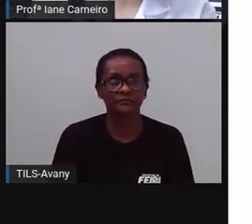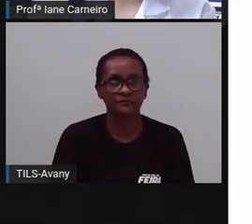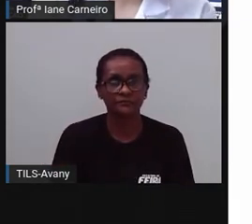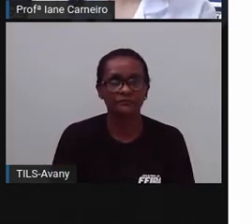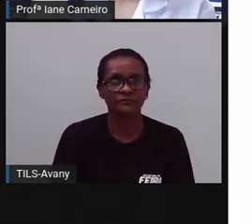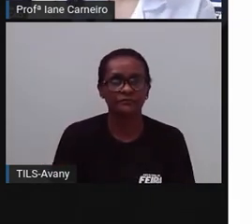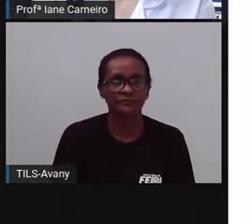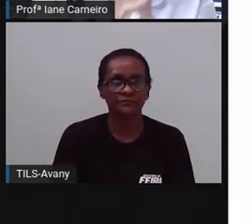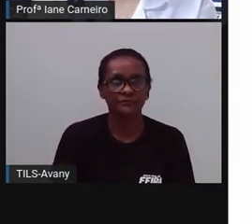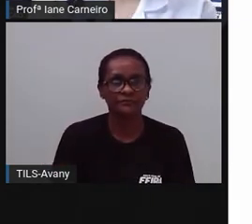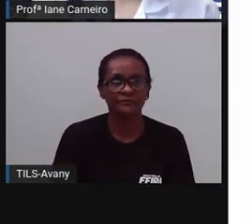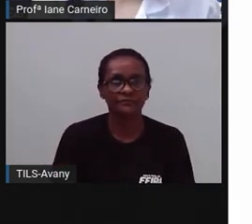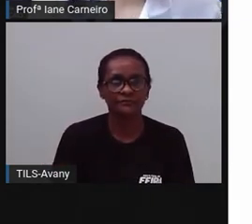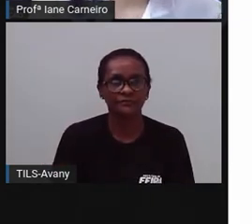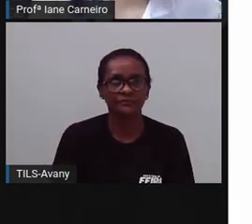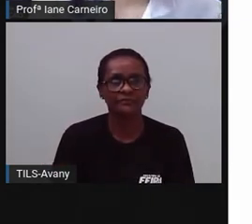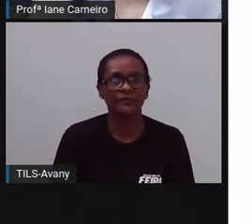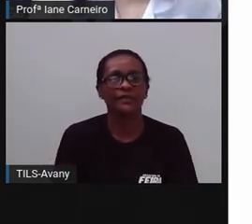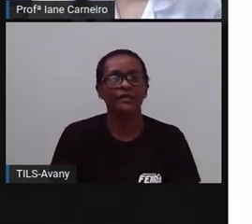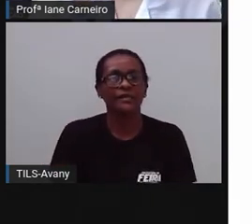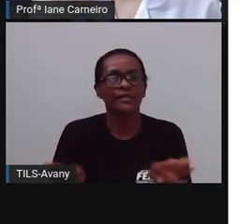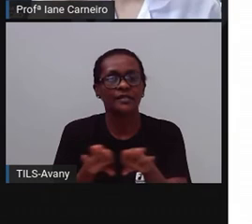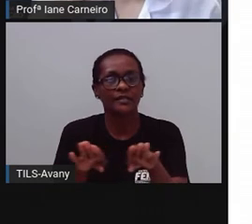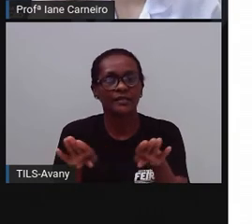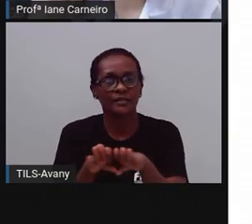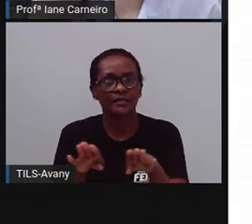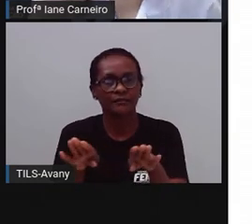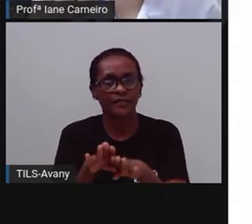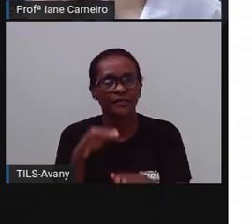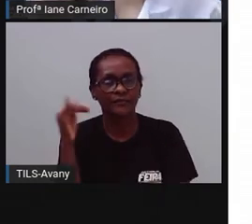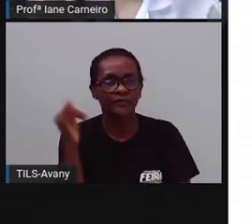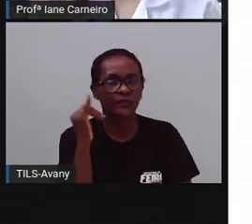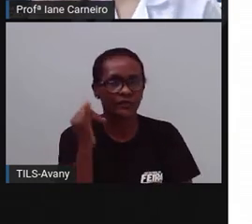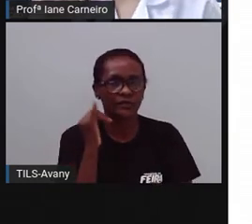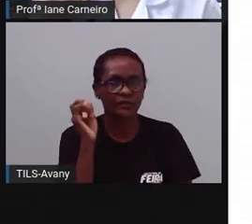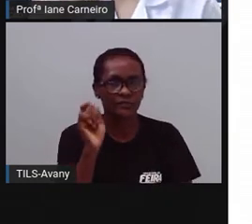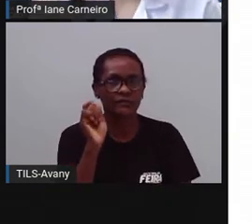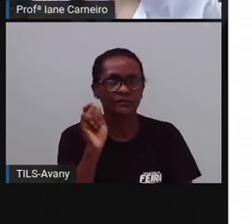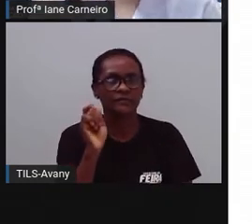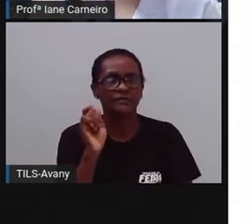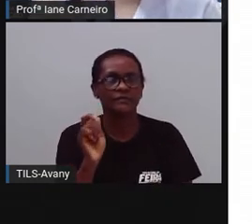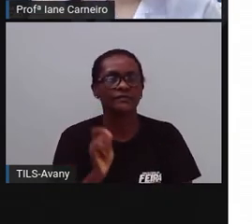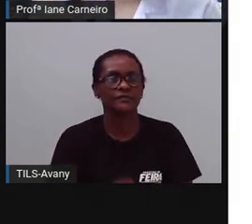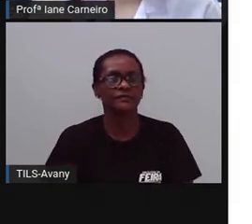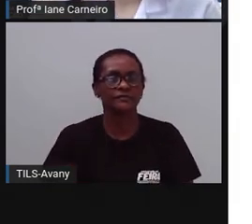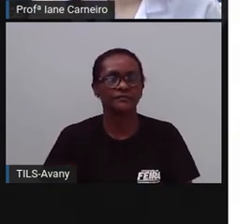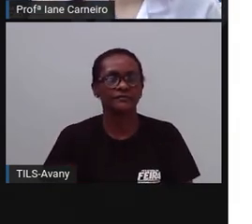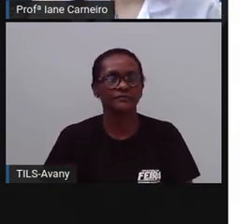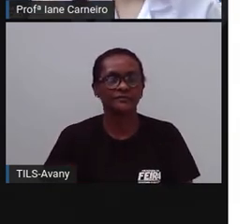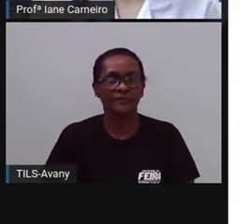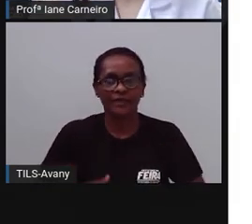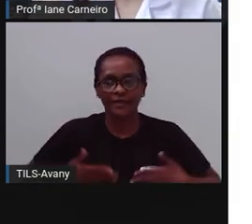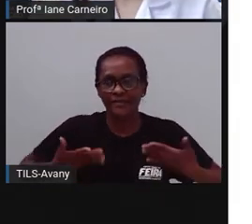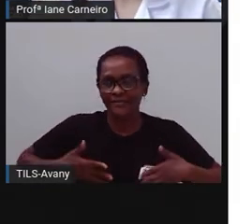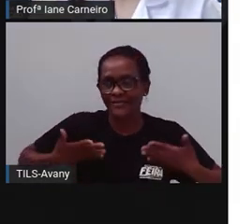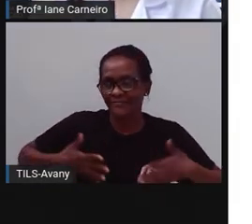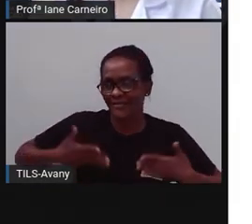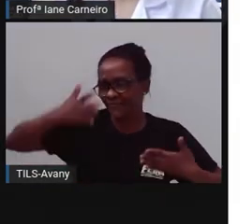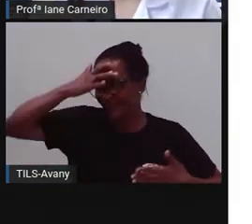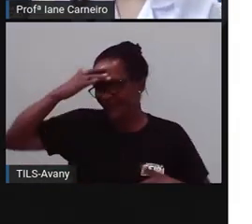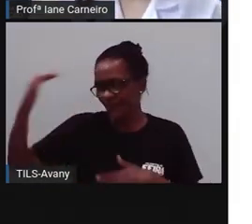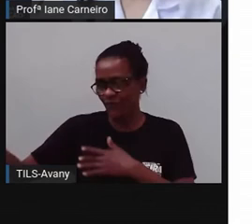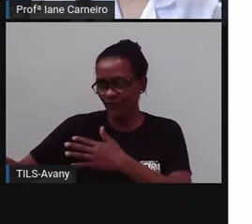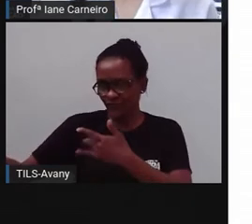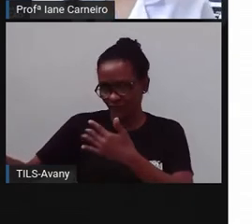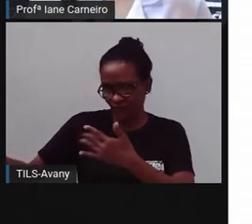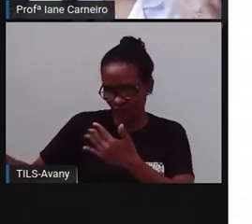festa outro papel né do convite outra importância do convite é motivar os convidados para um